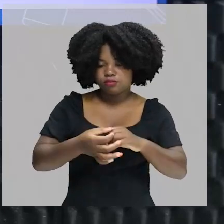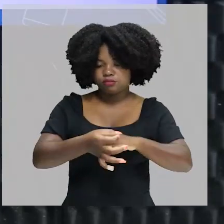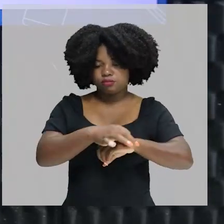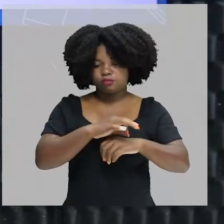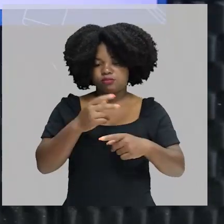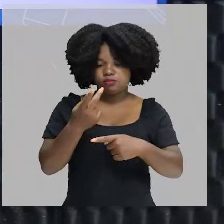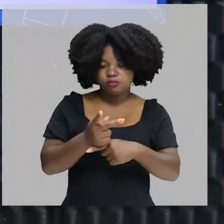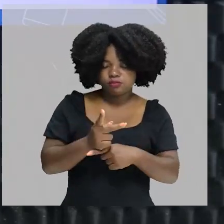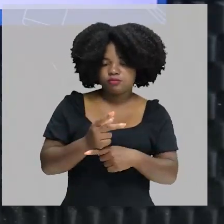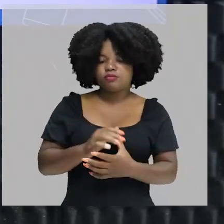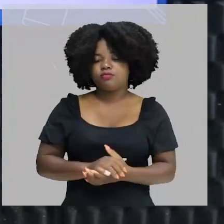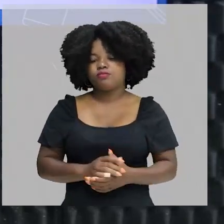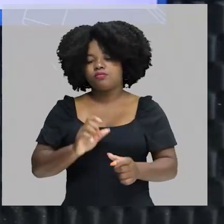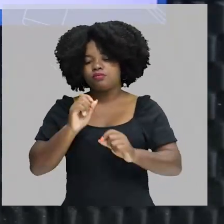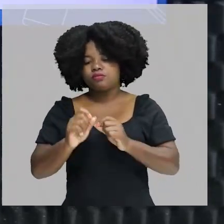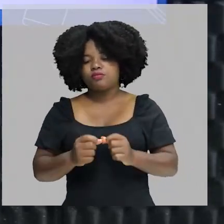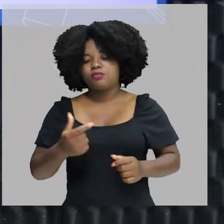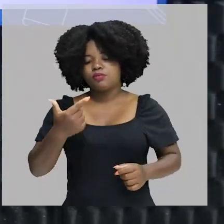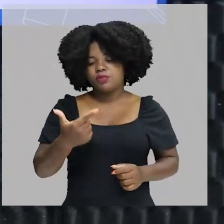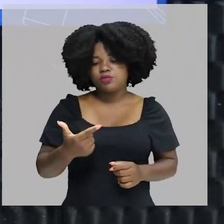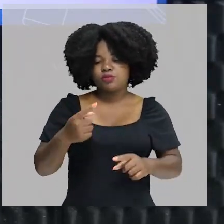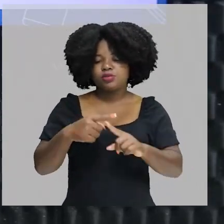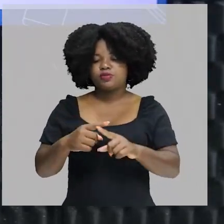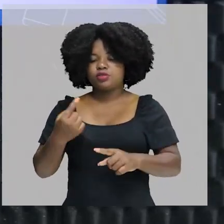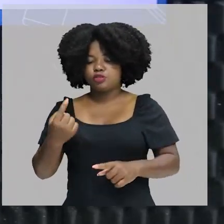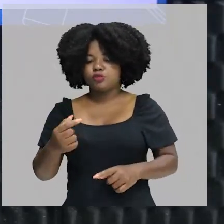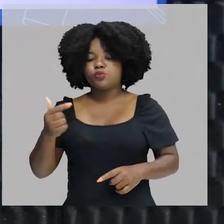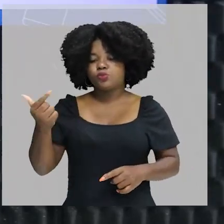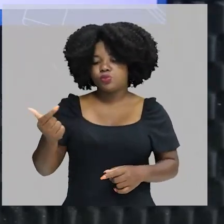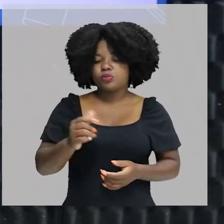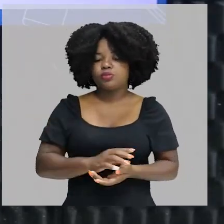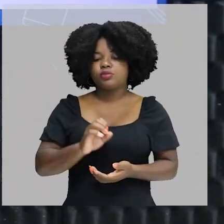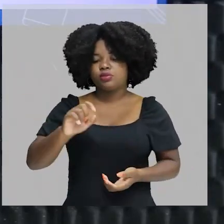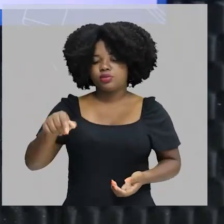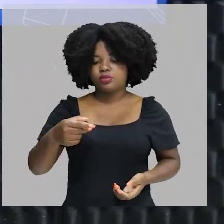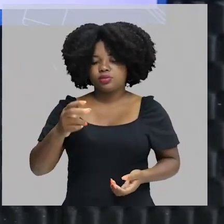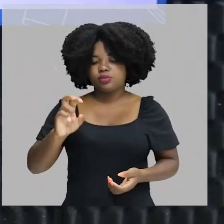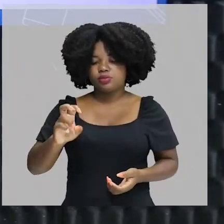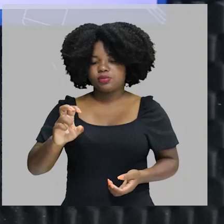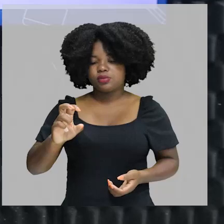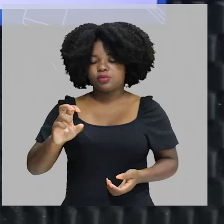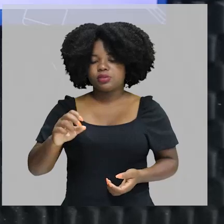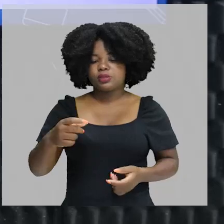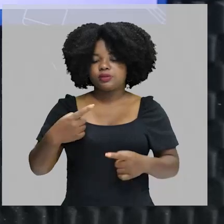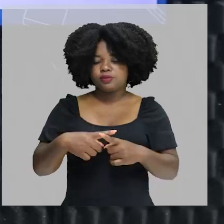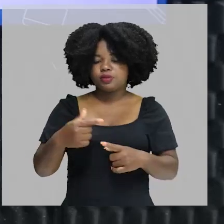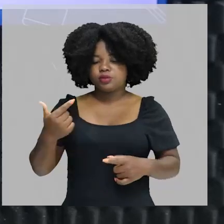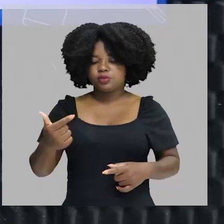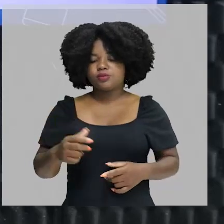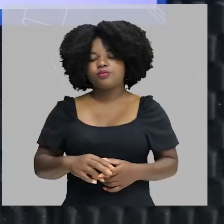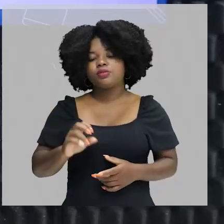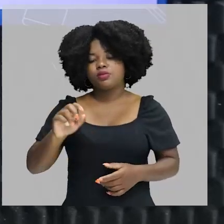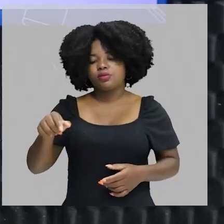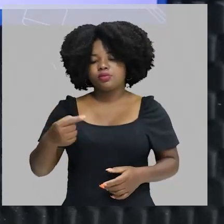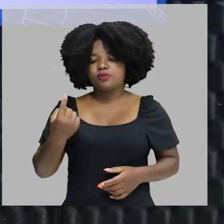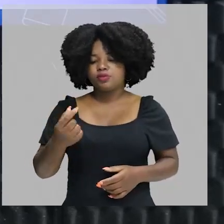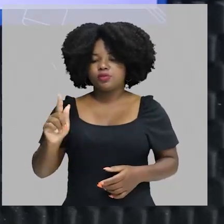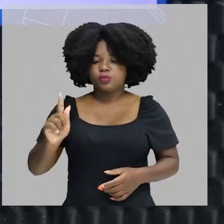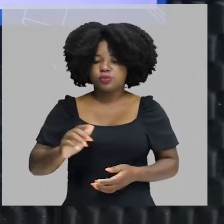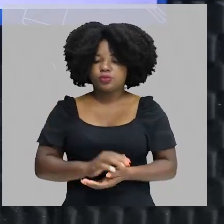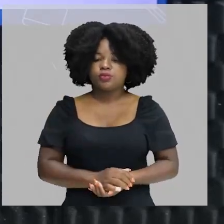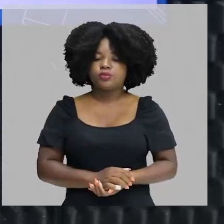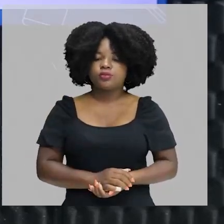hidrogênio vale 1, 2 vezes 1, 2. 0,05 vezes 2, 0,1